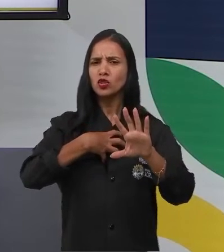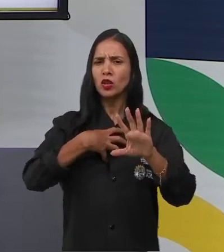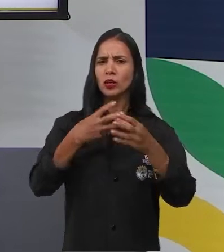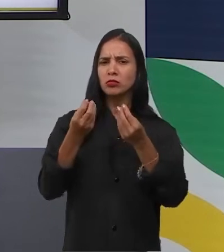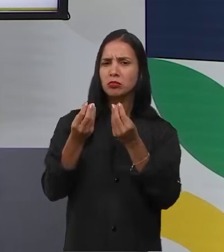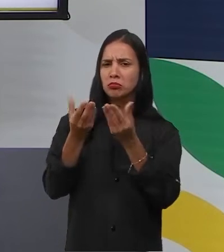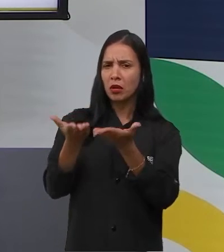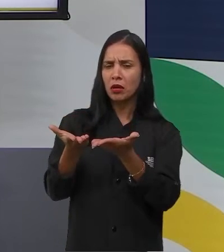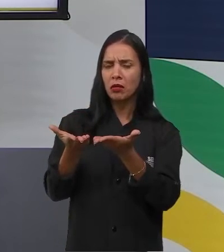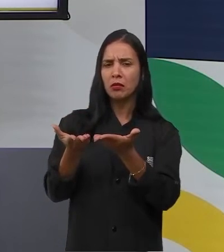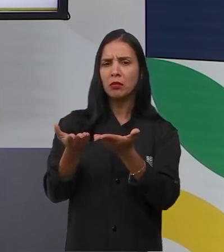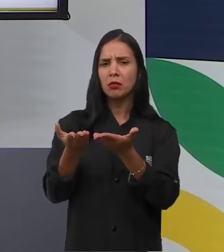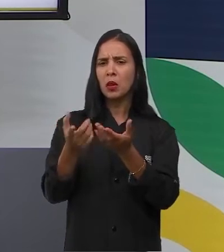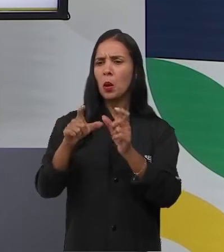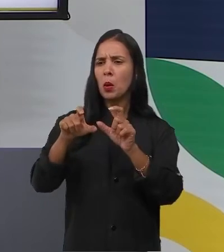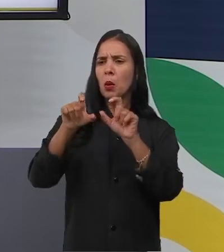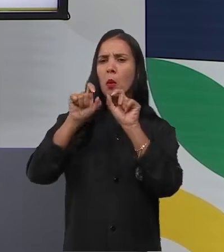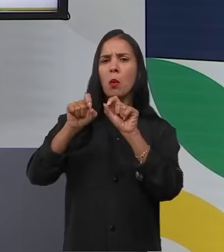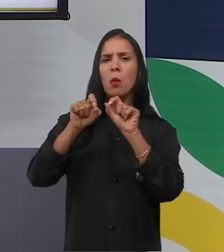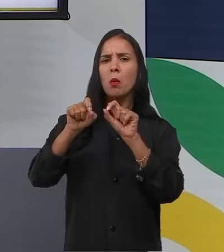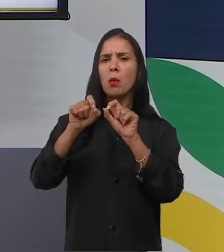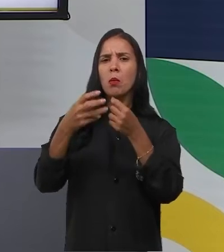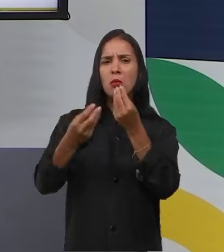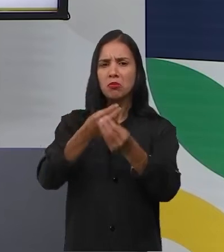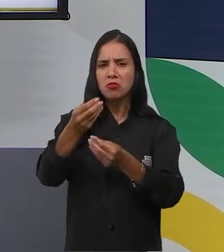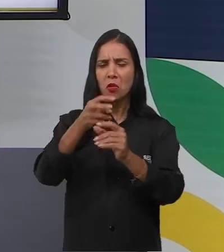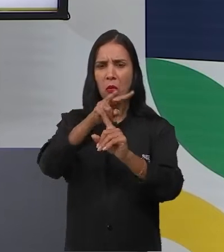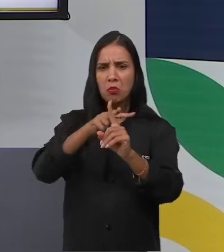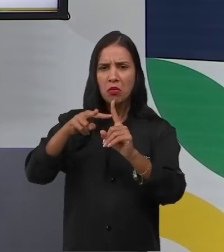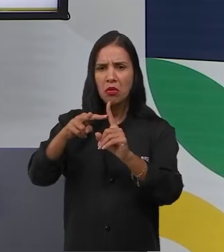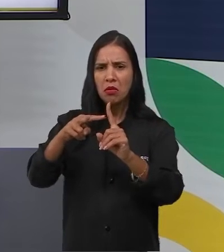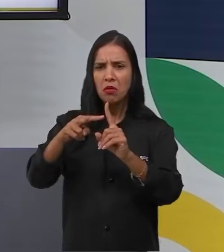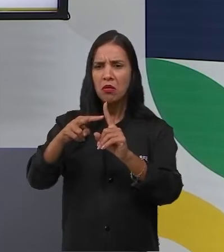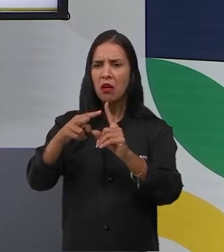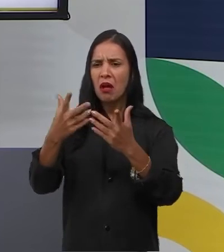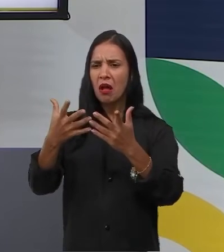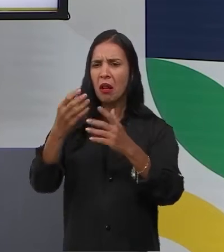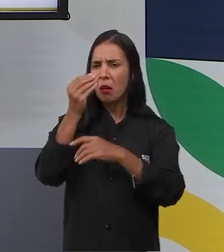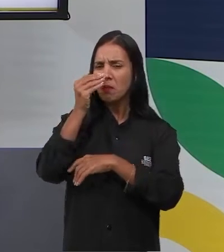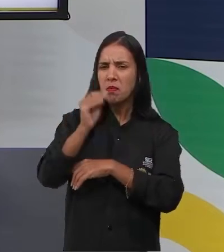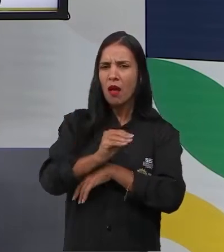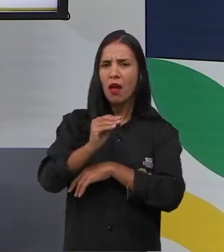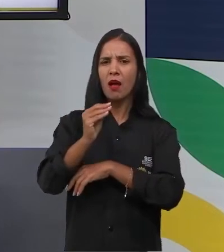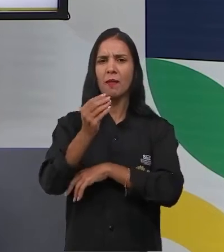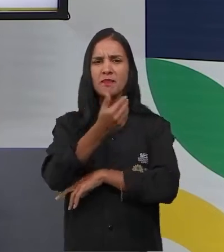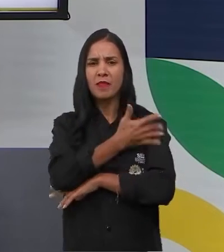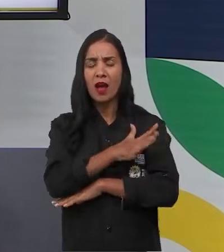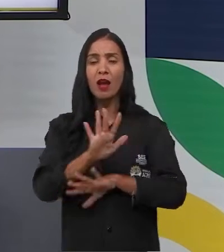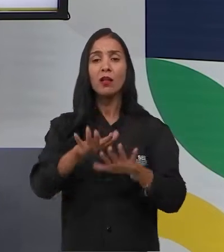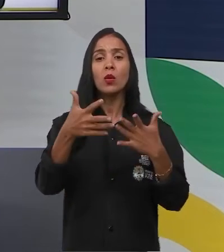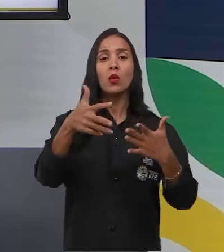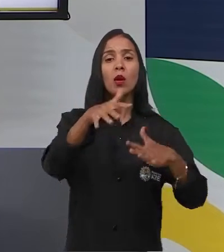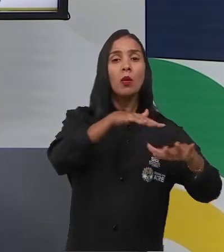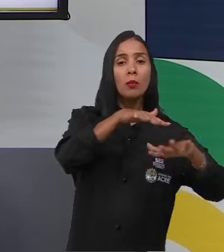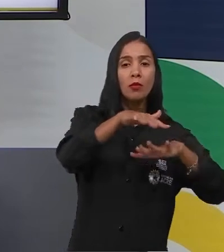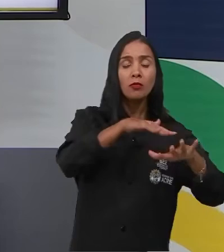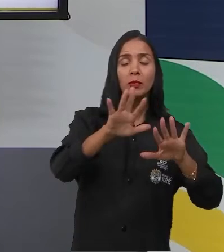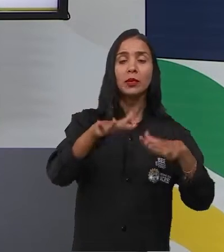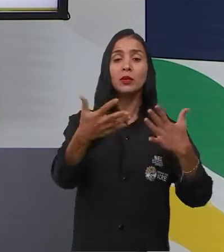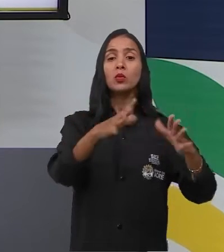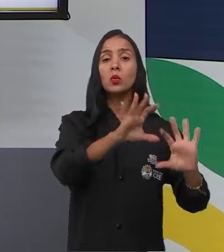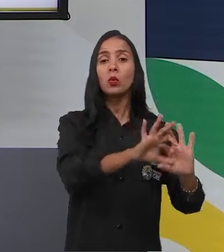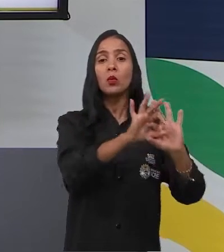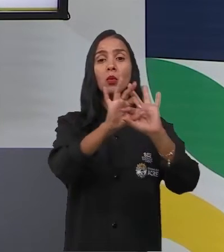onde vem esse olhar. Qual é o objetivo da prática da capoeira? Como ela se desenvolve? Quais são os movimentos? Qual é o contexto?